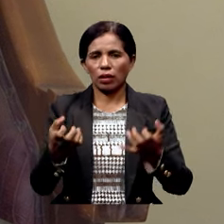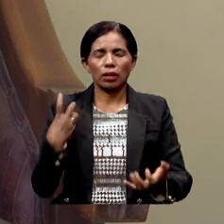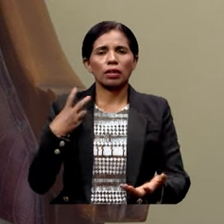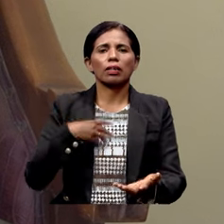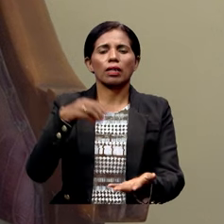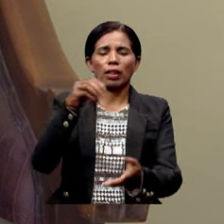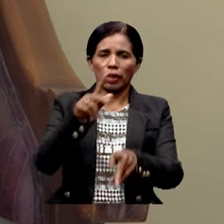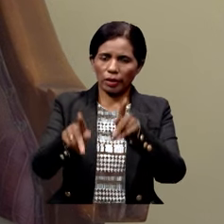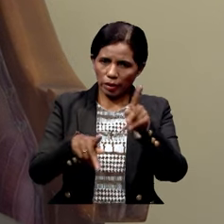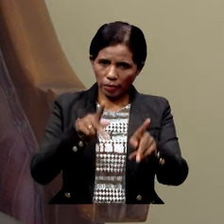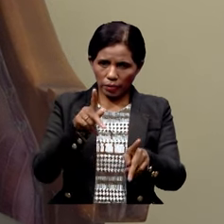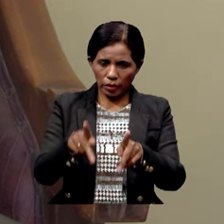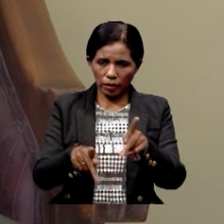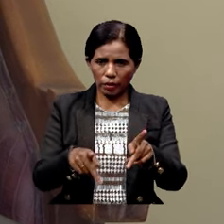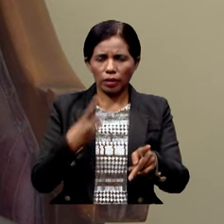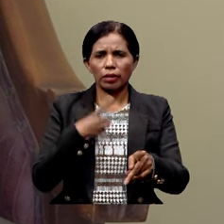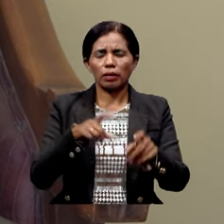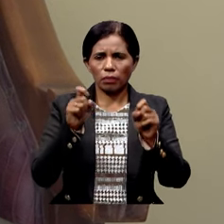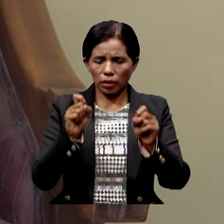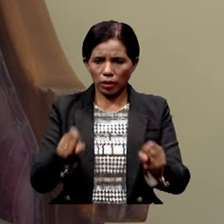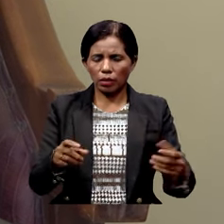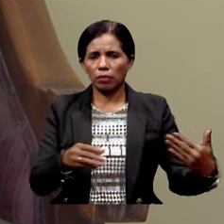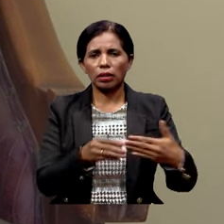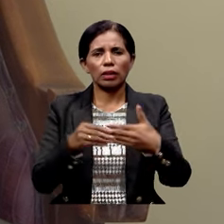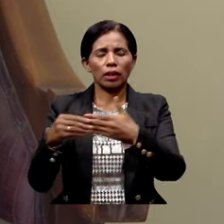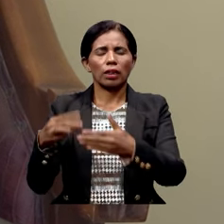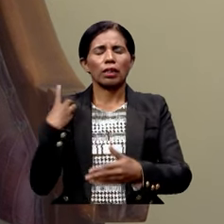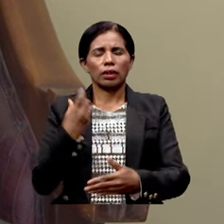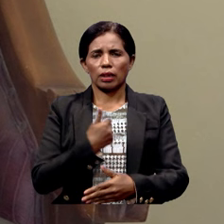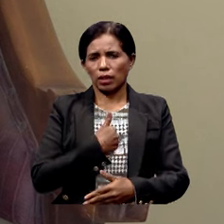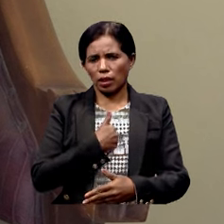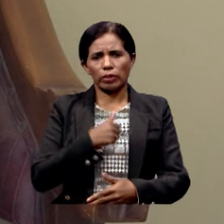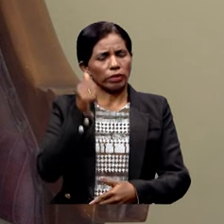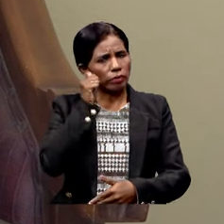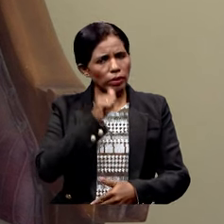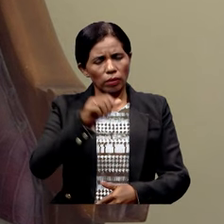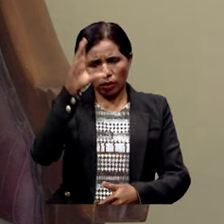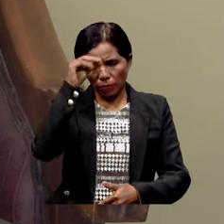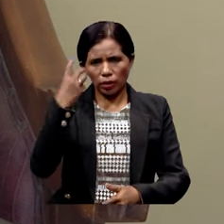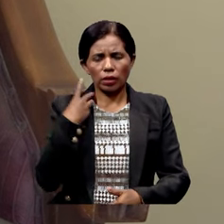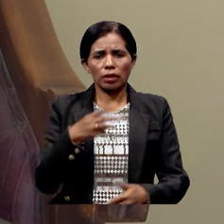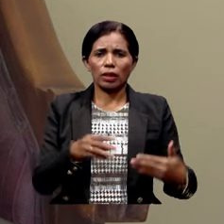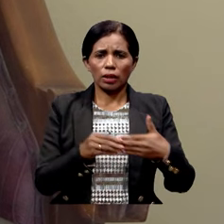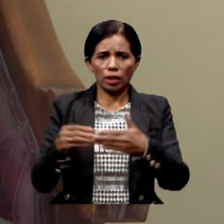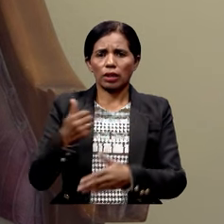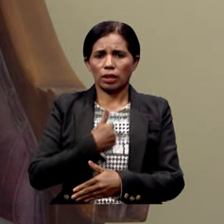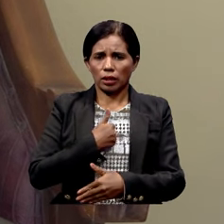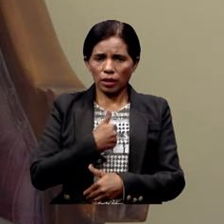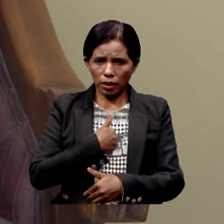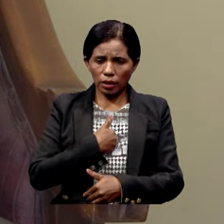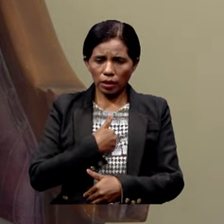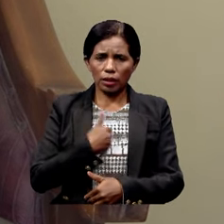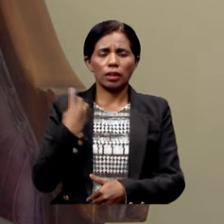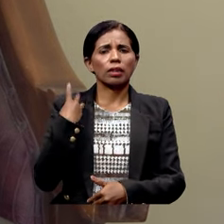emane. Ita mak tingi ukun itanian atu feto kamane ita tingi ukun itanian ita